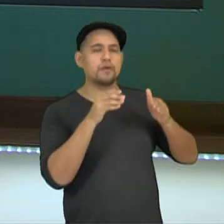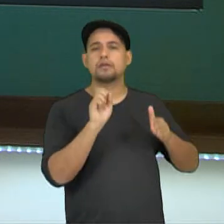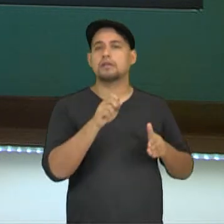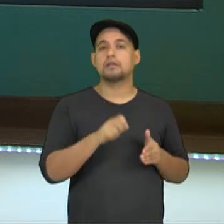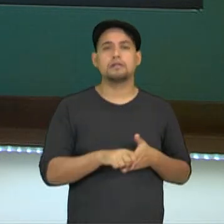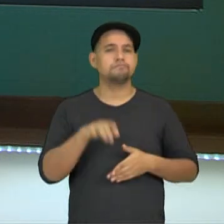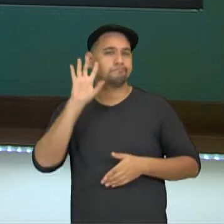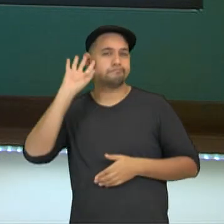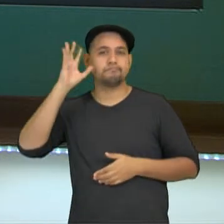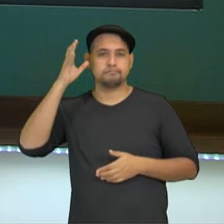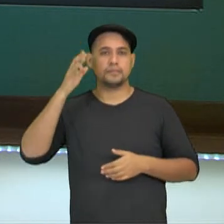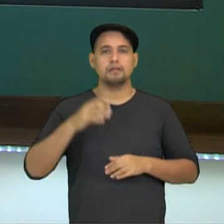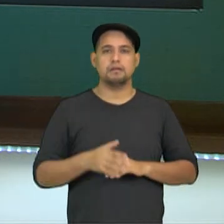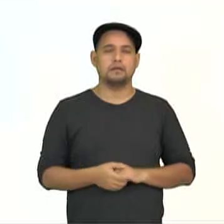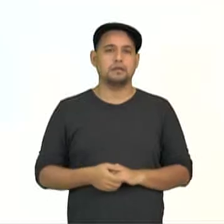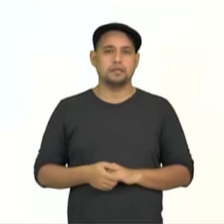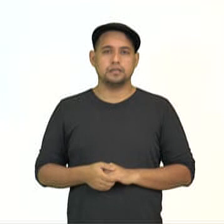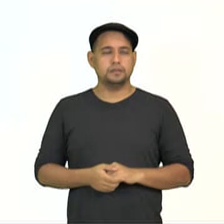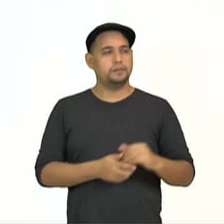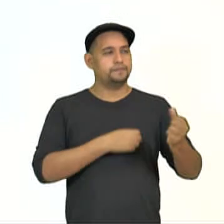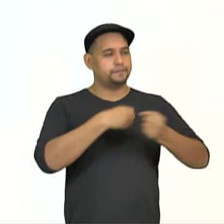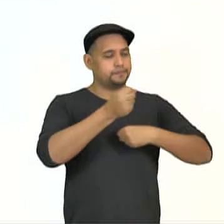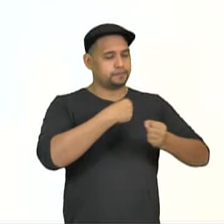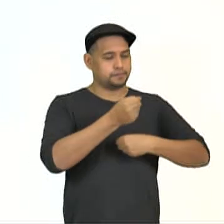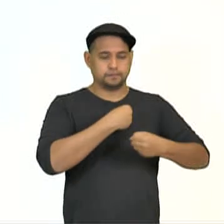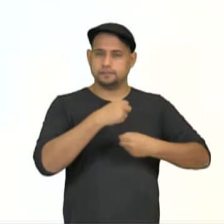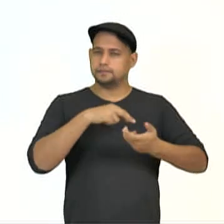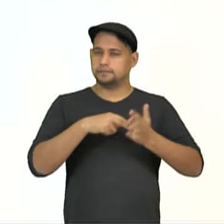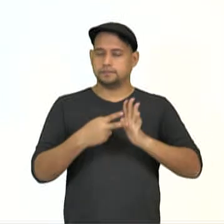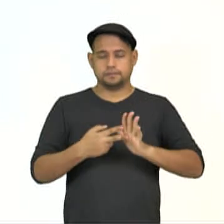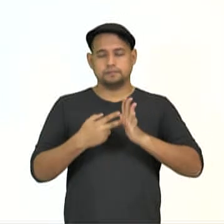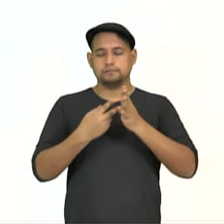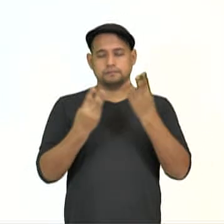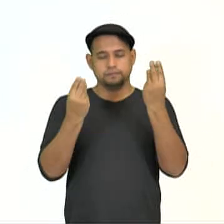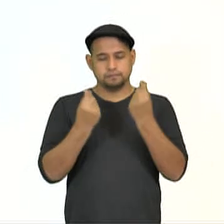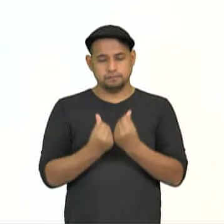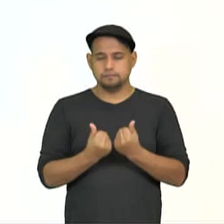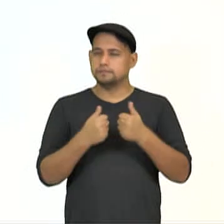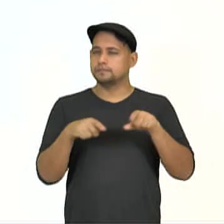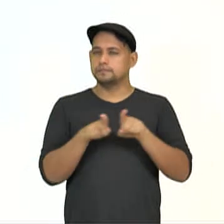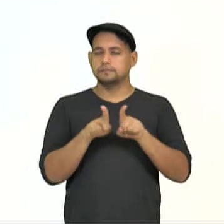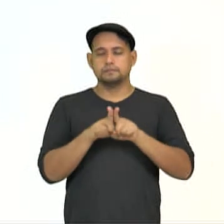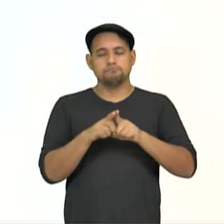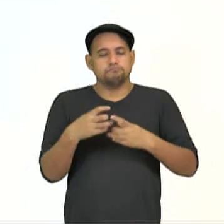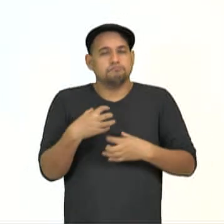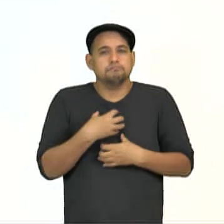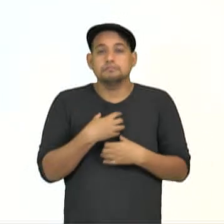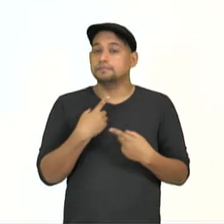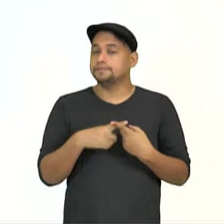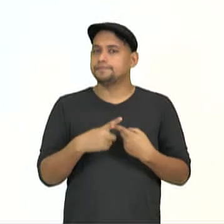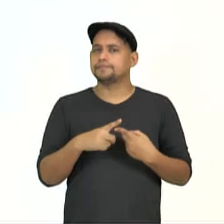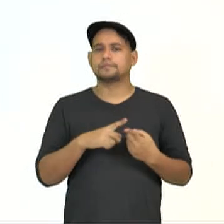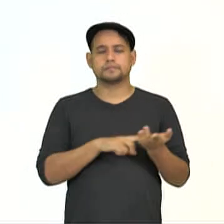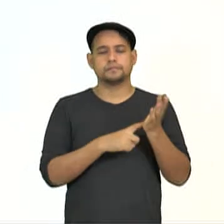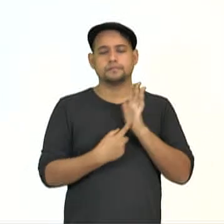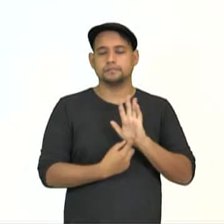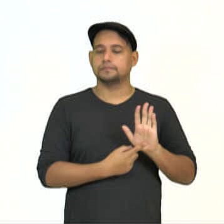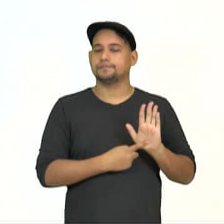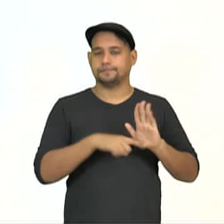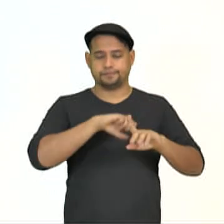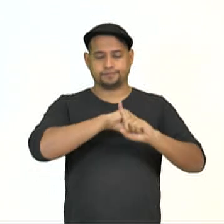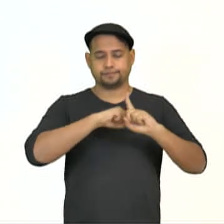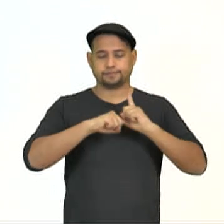naquele acontecimento. A reportagem é mais densa, profunda, pois problematiza um fato apresentado